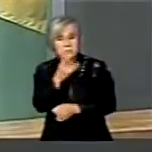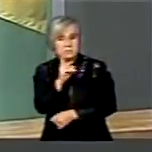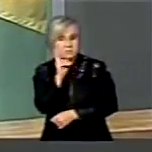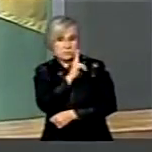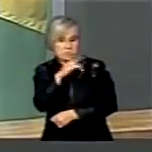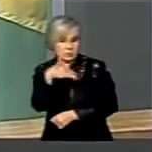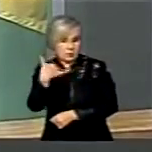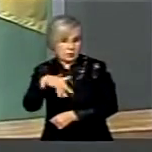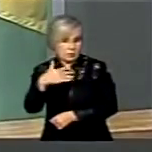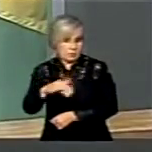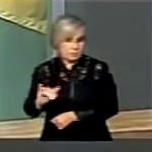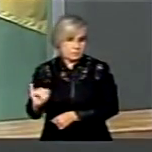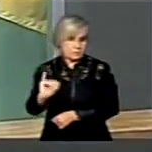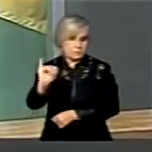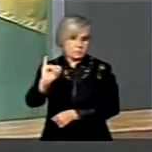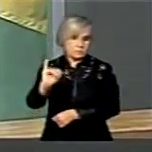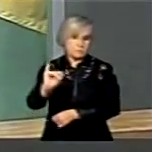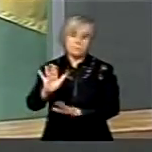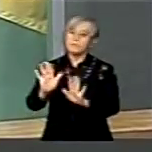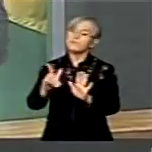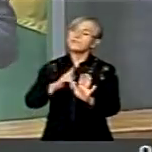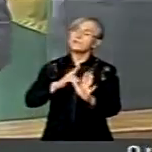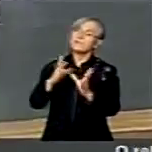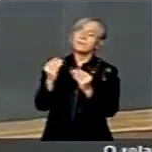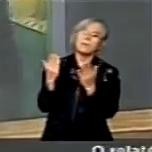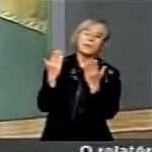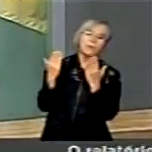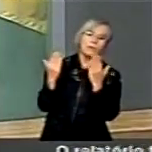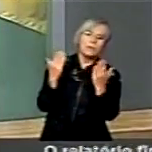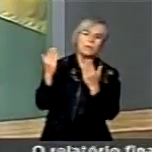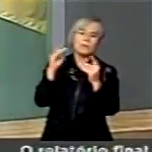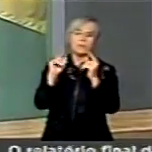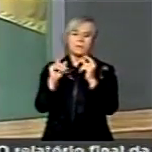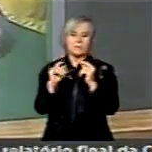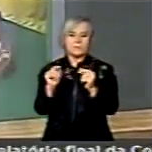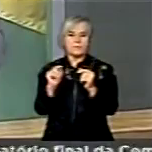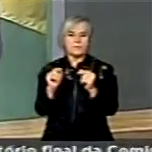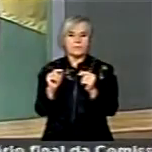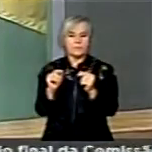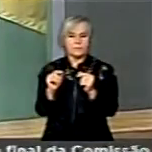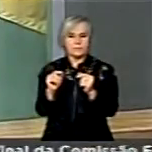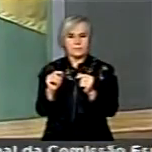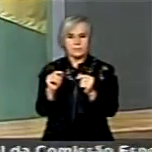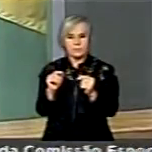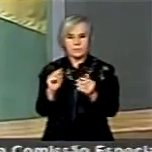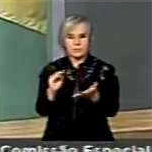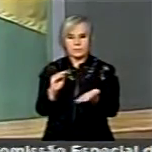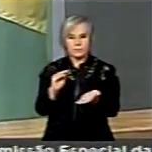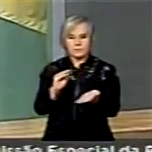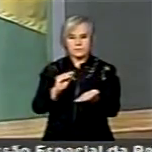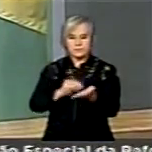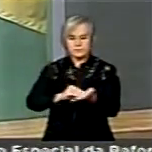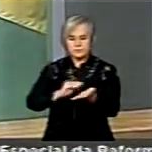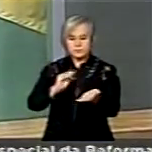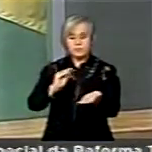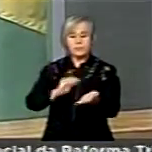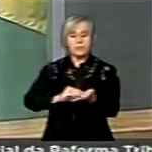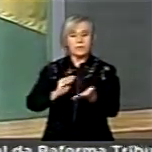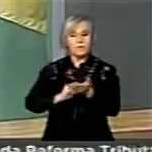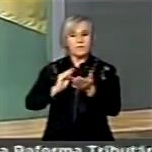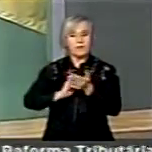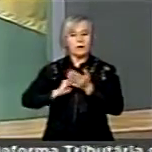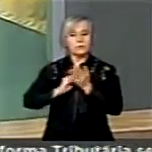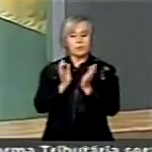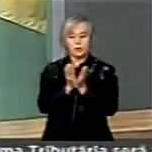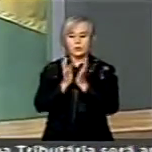necessária. E muito se especula sobre exatamente a ausência do papel dos políticos,